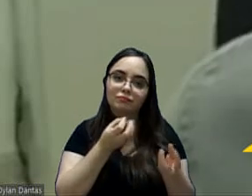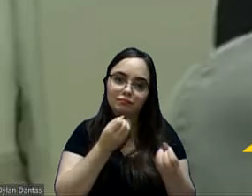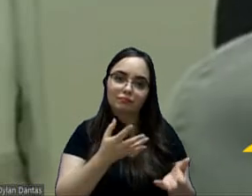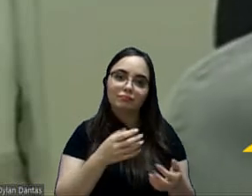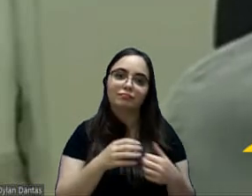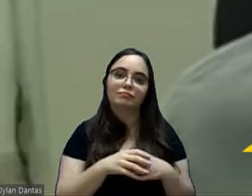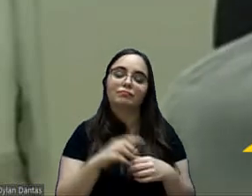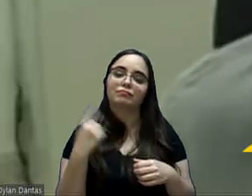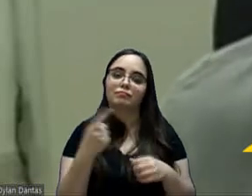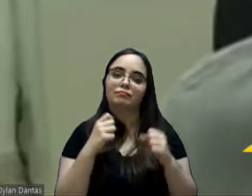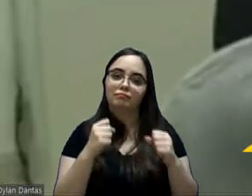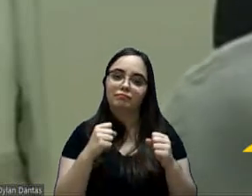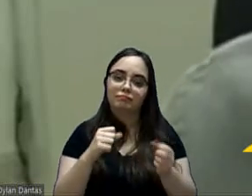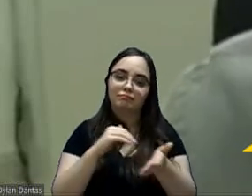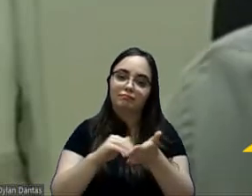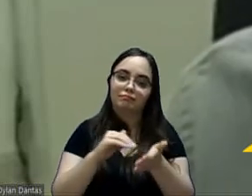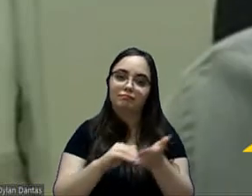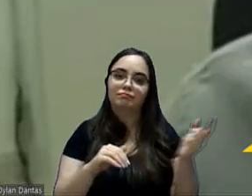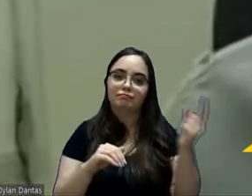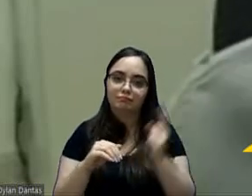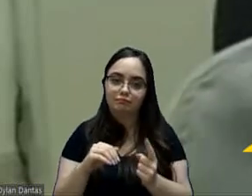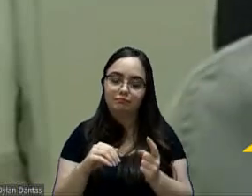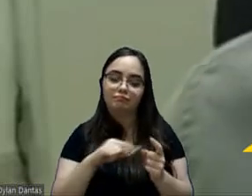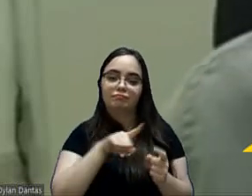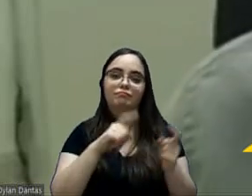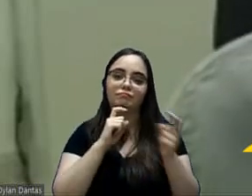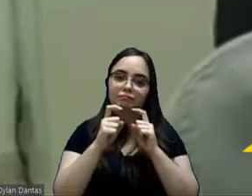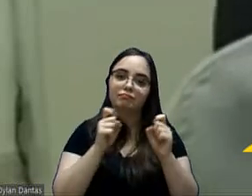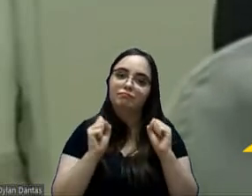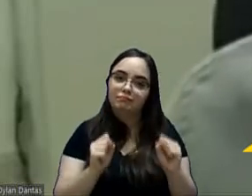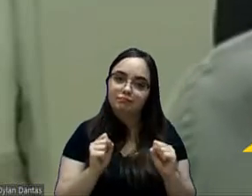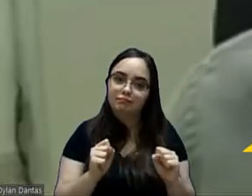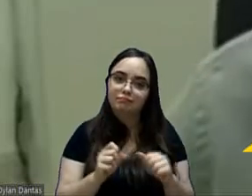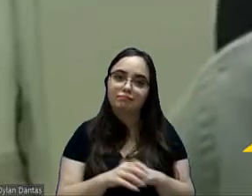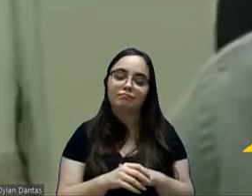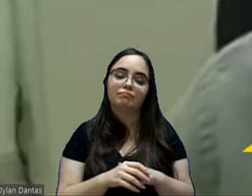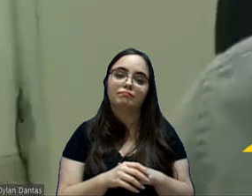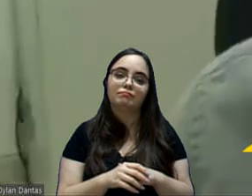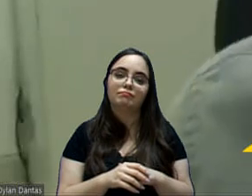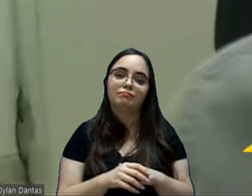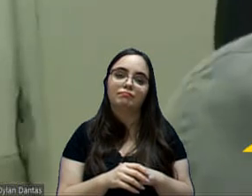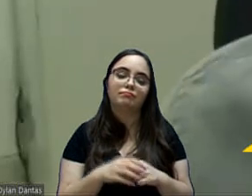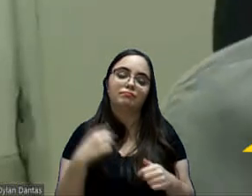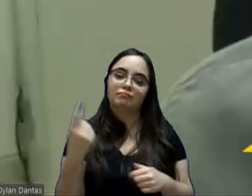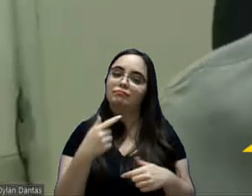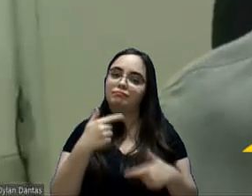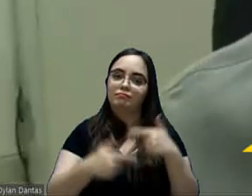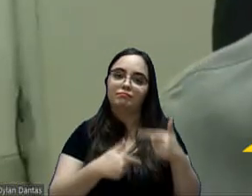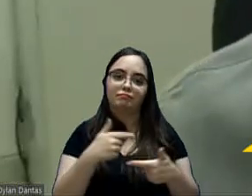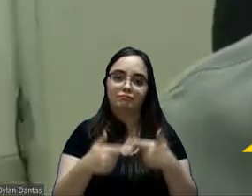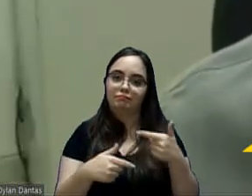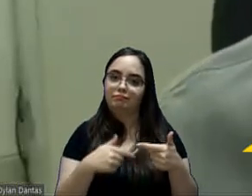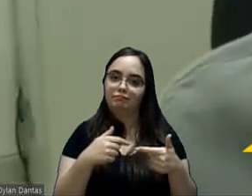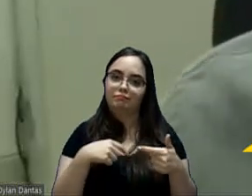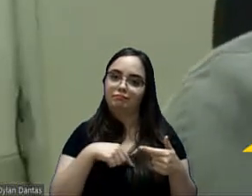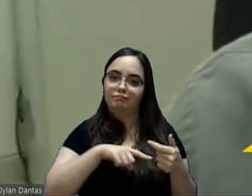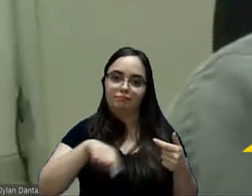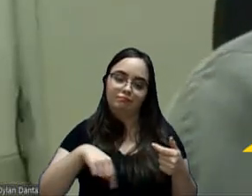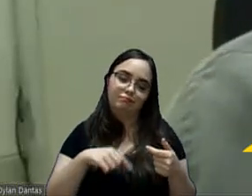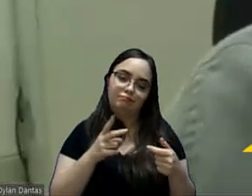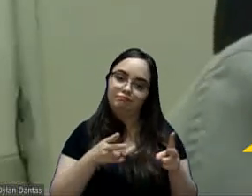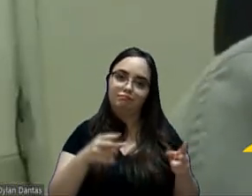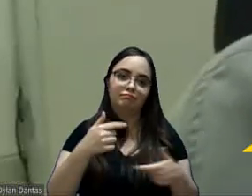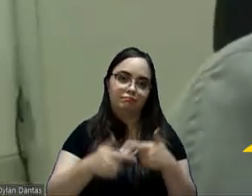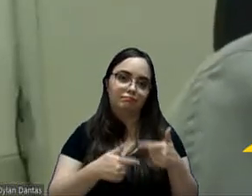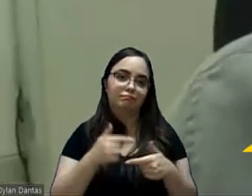fiscalizar, convocar secretários, requerer reuniões, e isso daí é o nosso trabalho. Vamos continuar fazendo o nosso trabalho, mas,